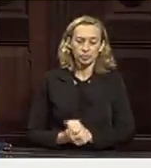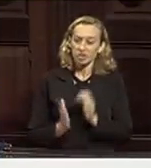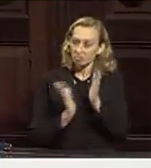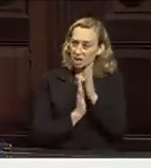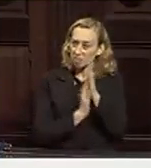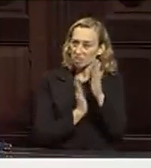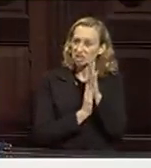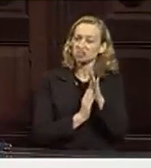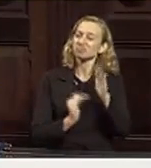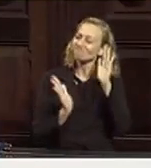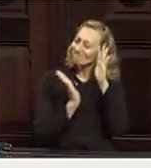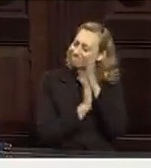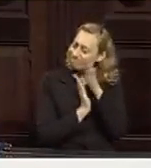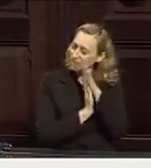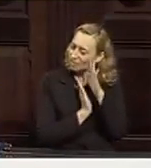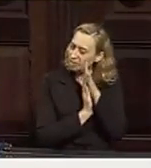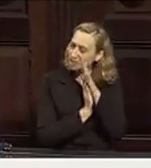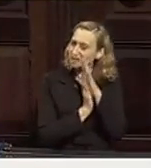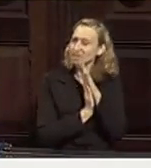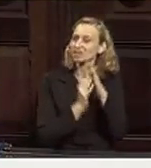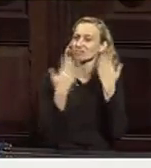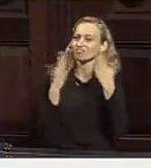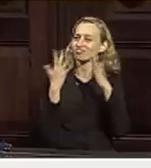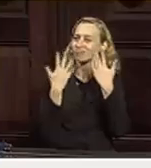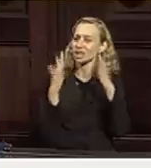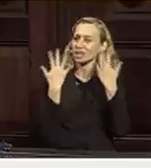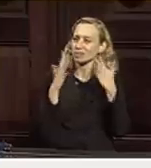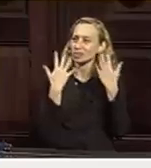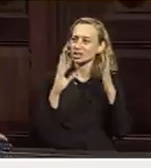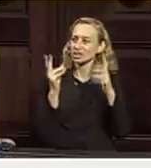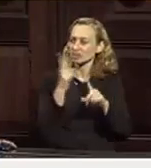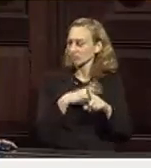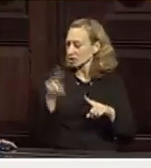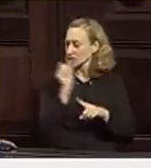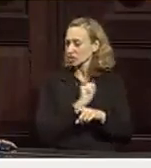Parabéns, parabéns, parabéns.